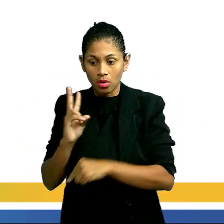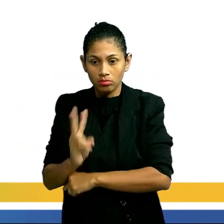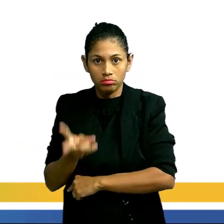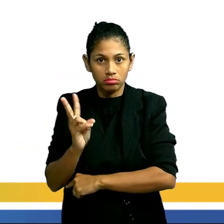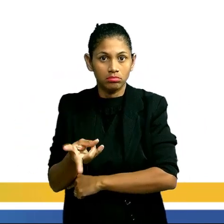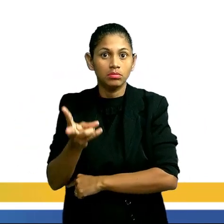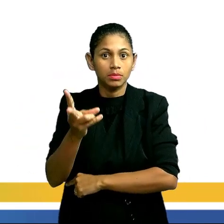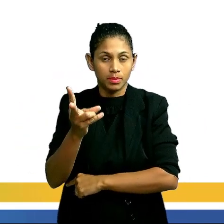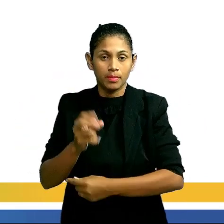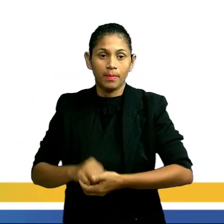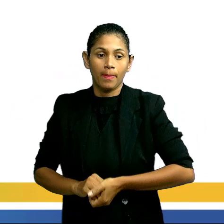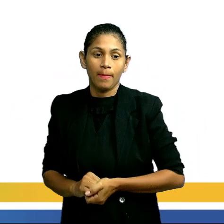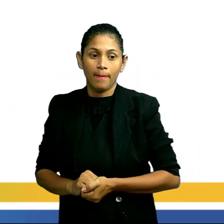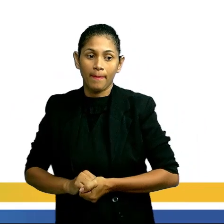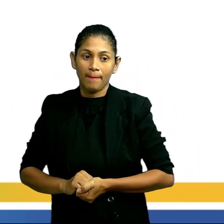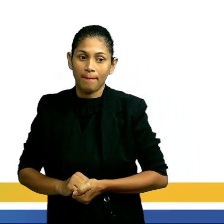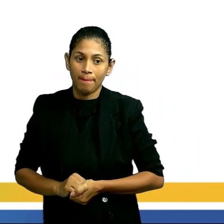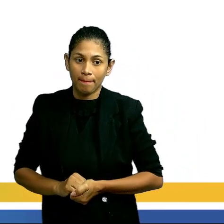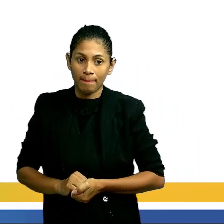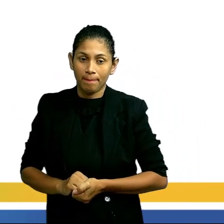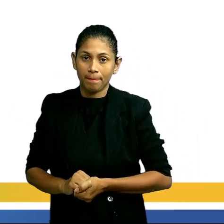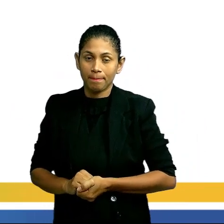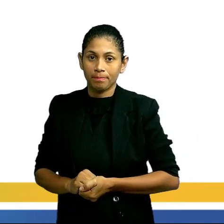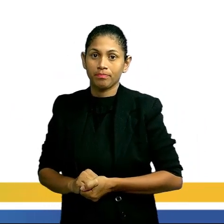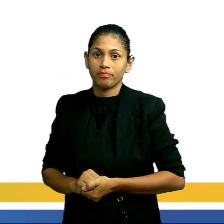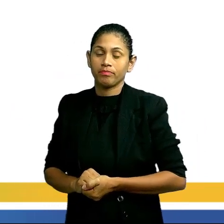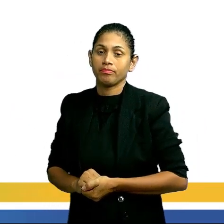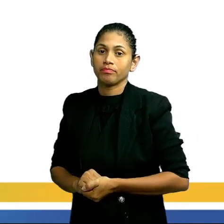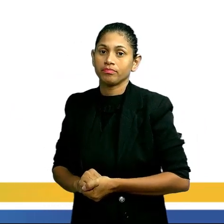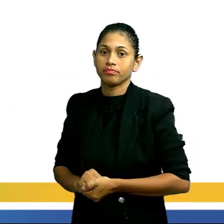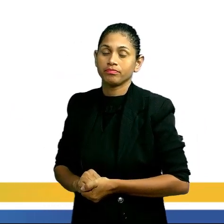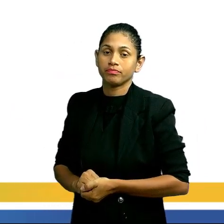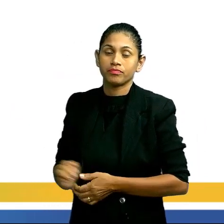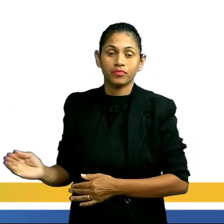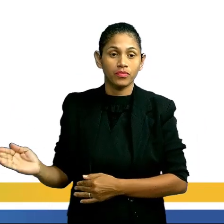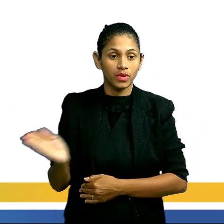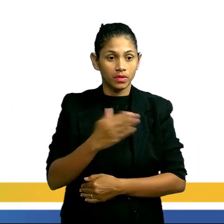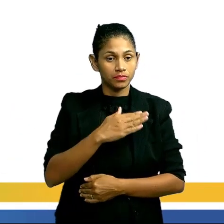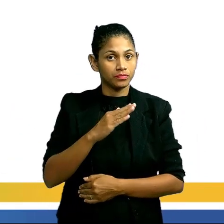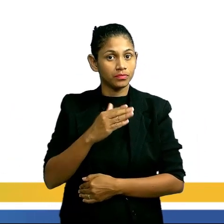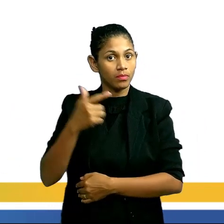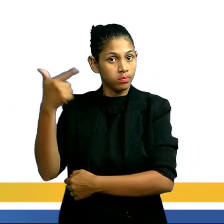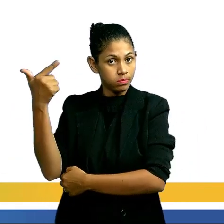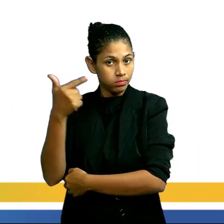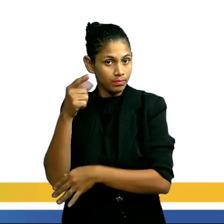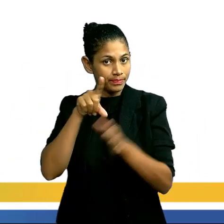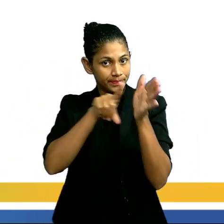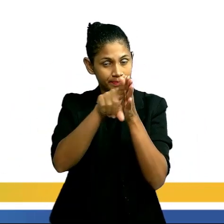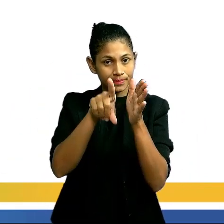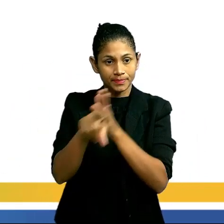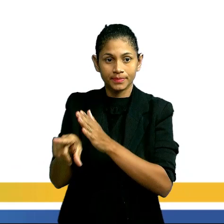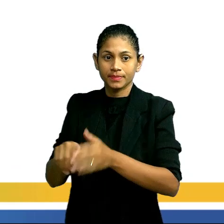encontramos a alternativa correta, que é a alternativa B. Vamos para a nossa segunda questão.